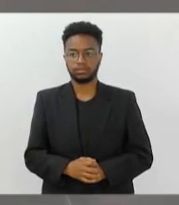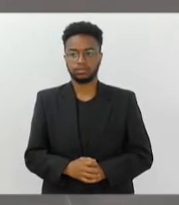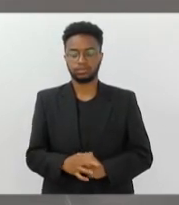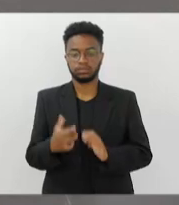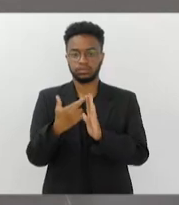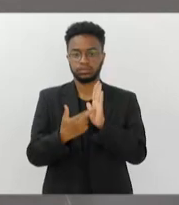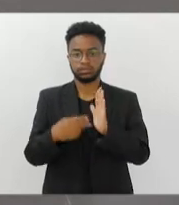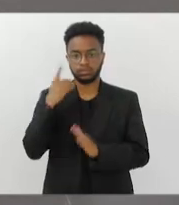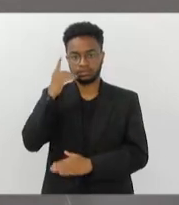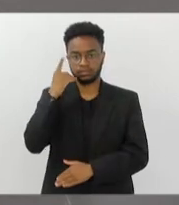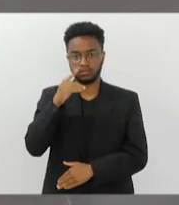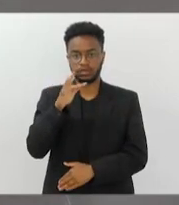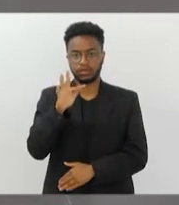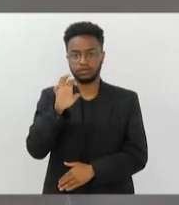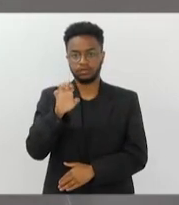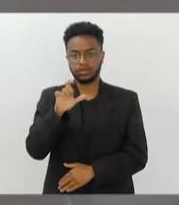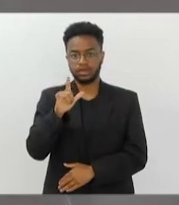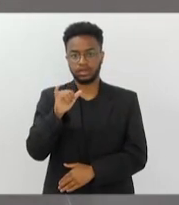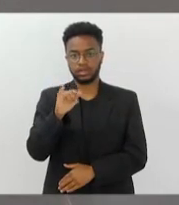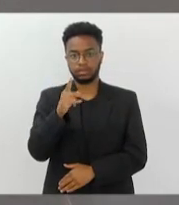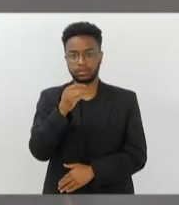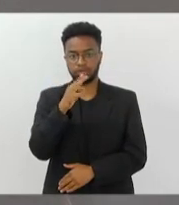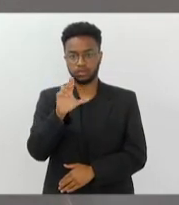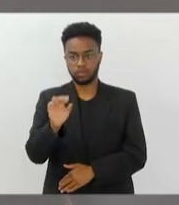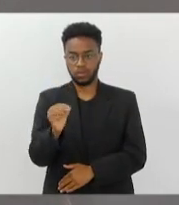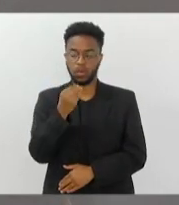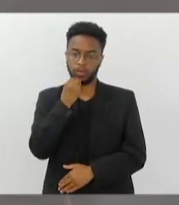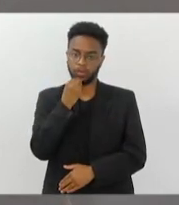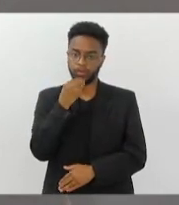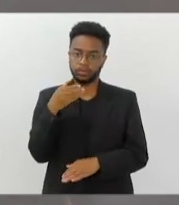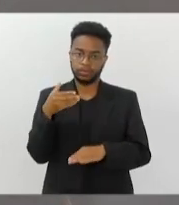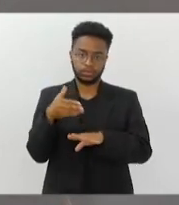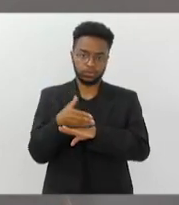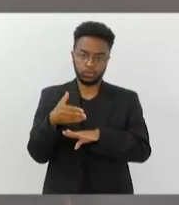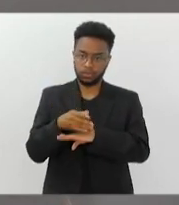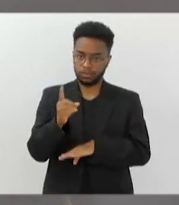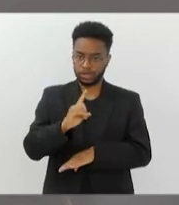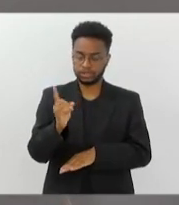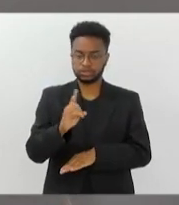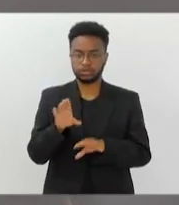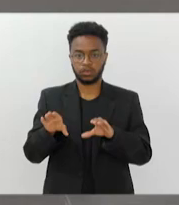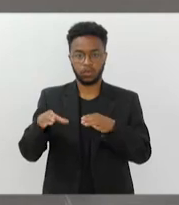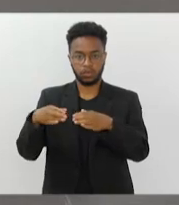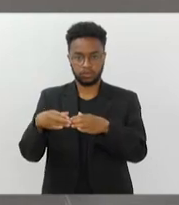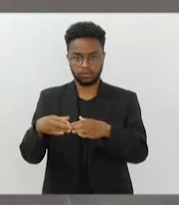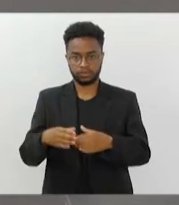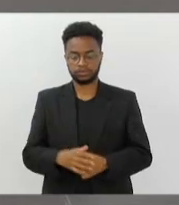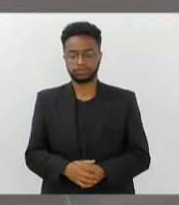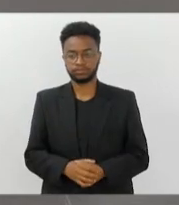Relatoria, deputado Felipe Raves, que evidentemente não faz parte mais da comissão.